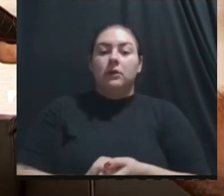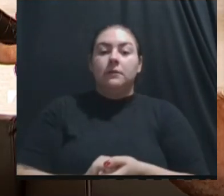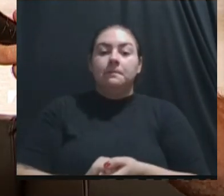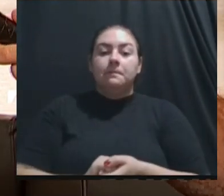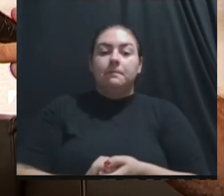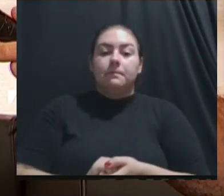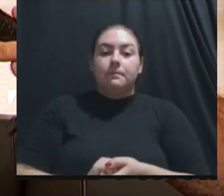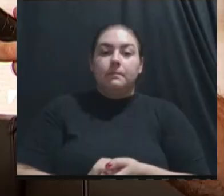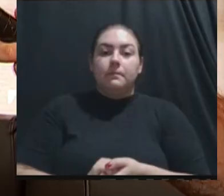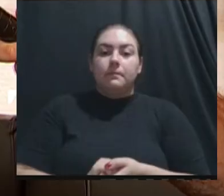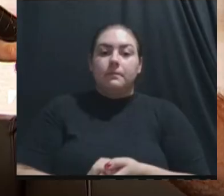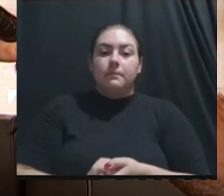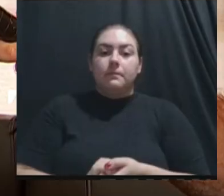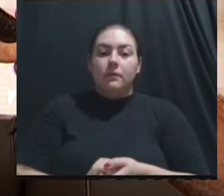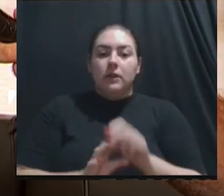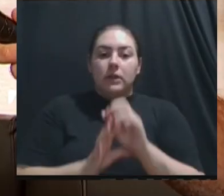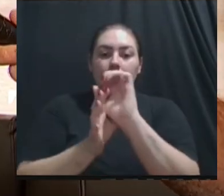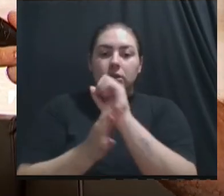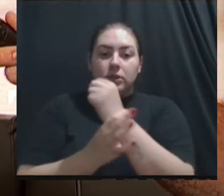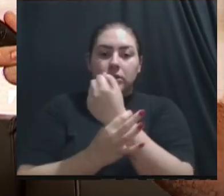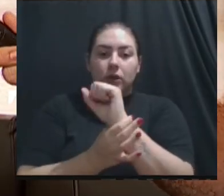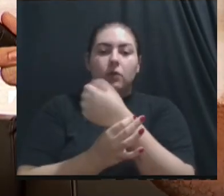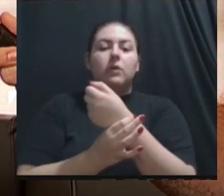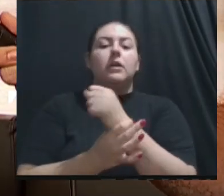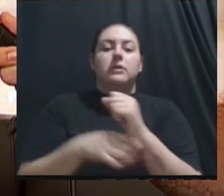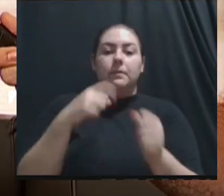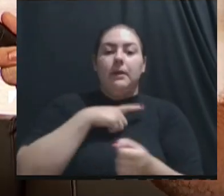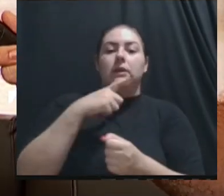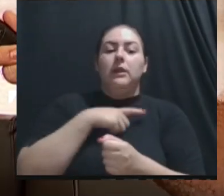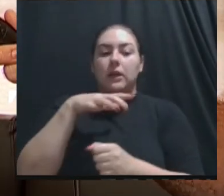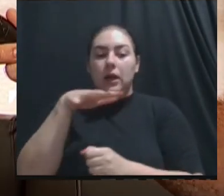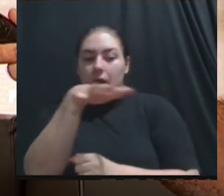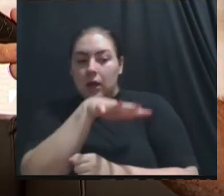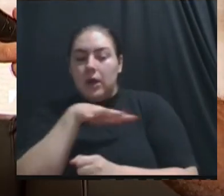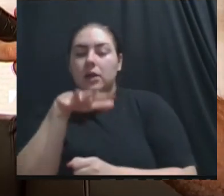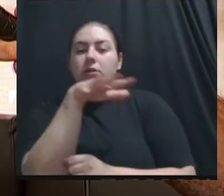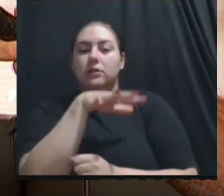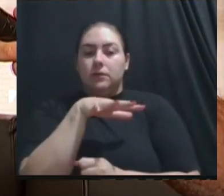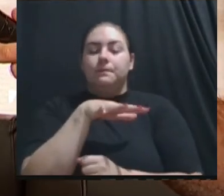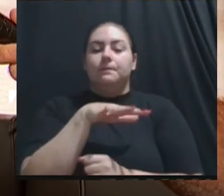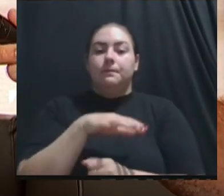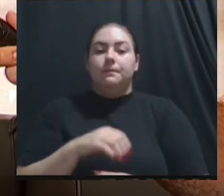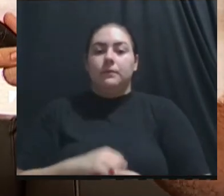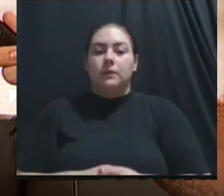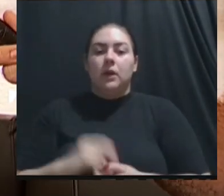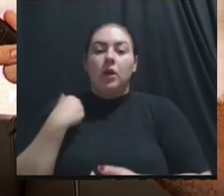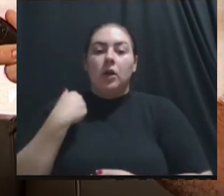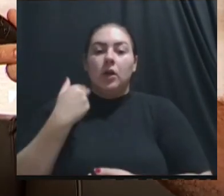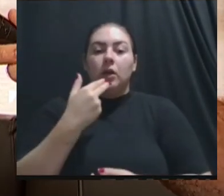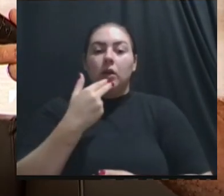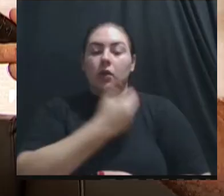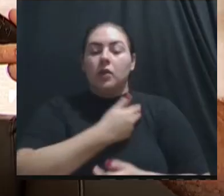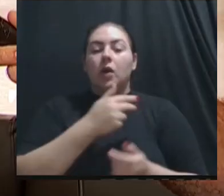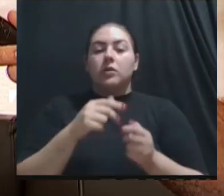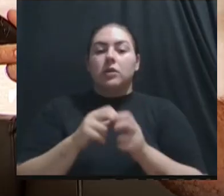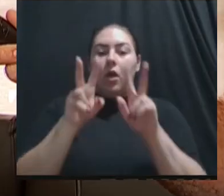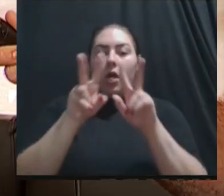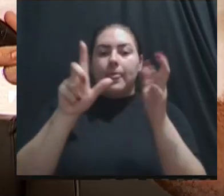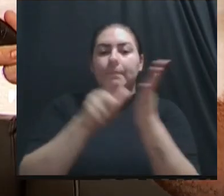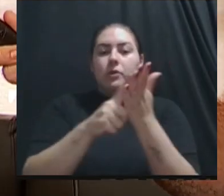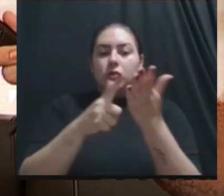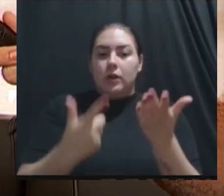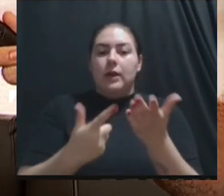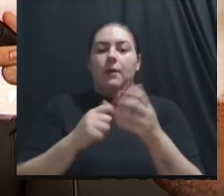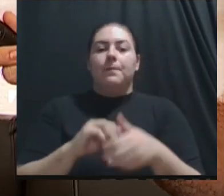na região central. Inclusive, foi uma matéria jornalística que a gente diminuiu, inclusive, o índice de roubos e incidentes na região central,